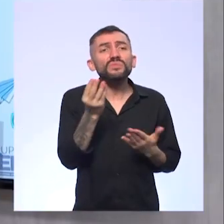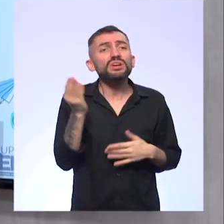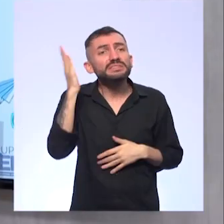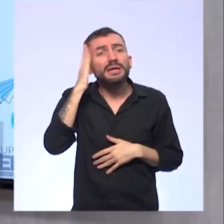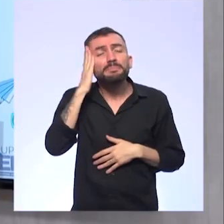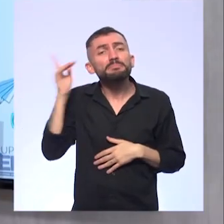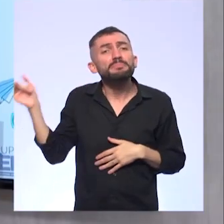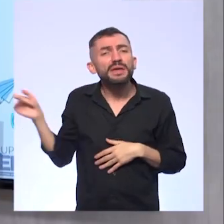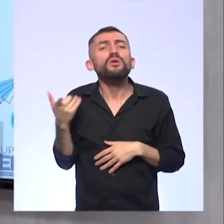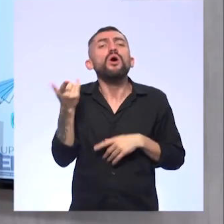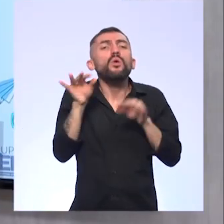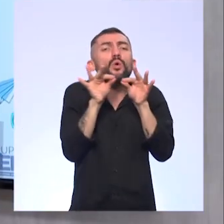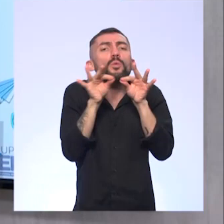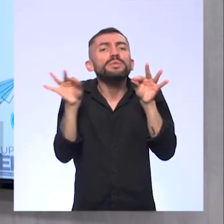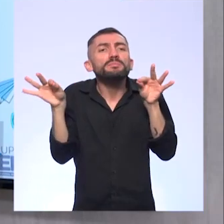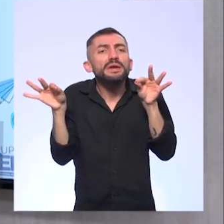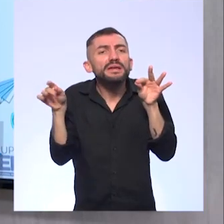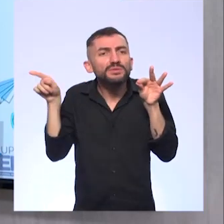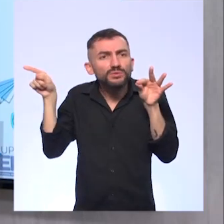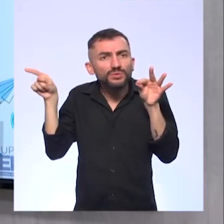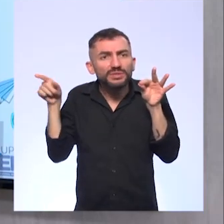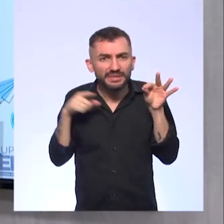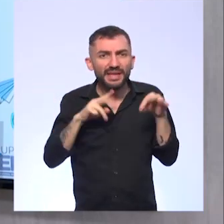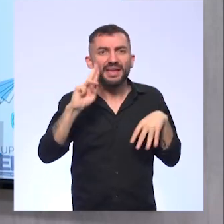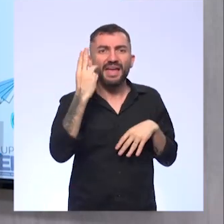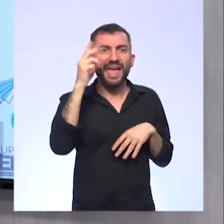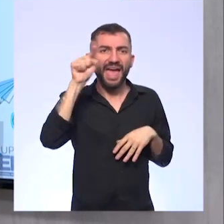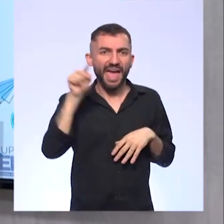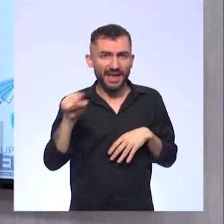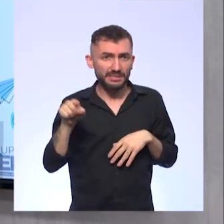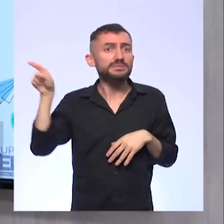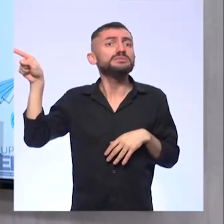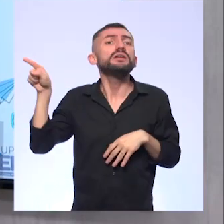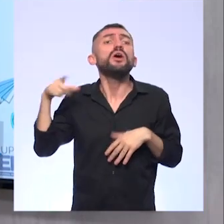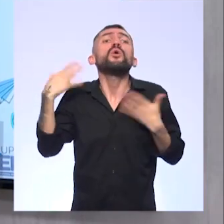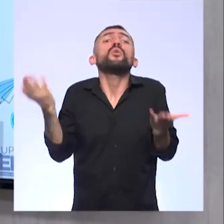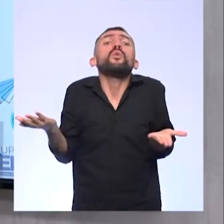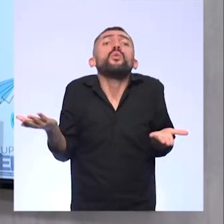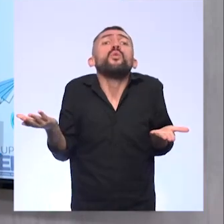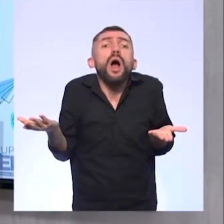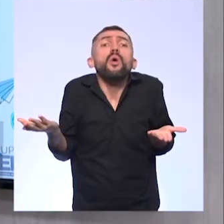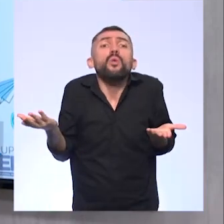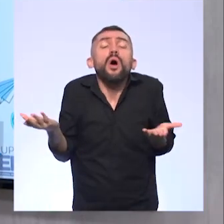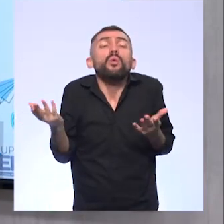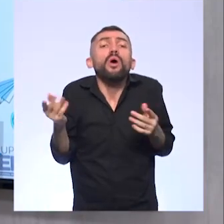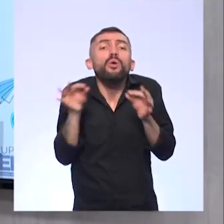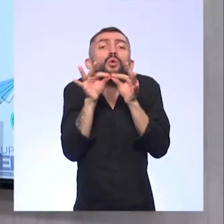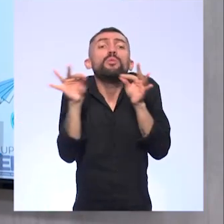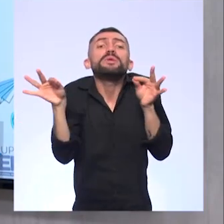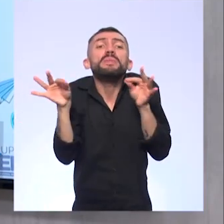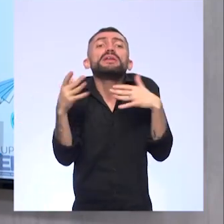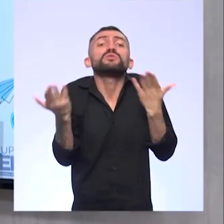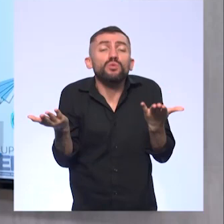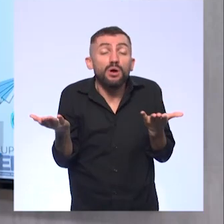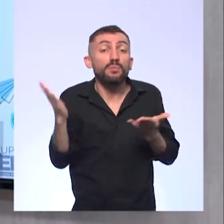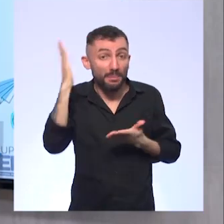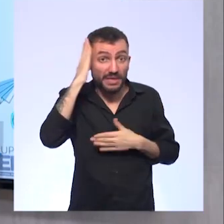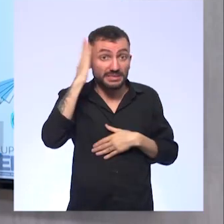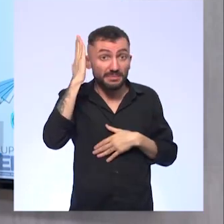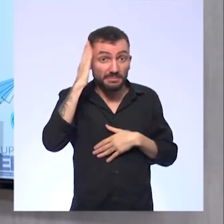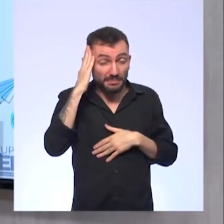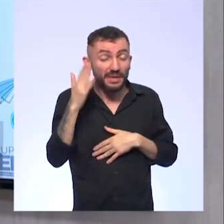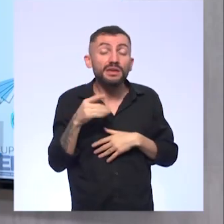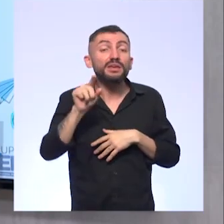descobrir qual é o comprimento de onda dessa frequência talvez eu saiba Qual é o filtro solar 30 agora um pouquinho